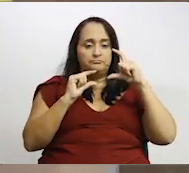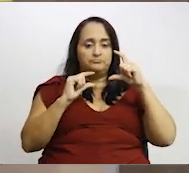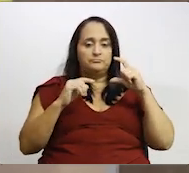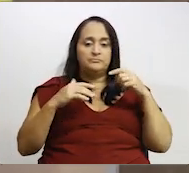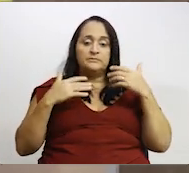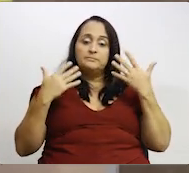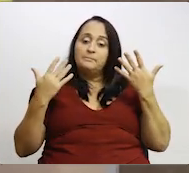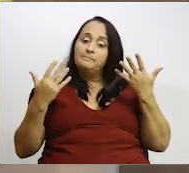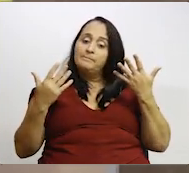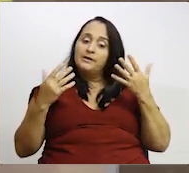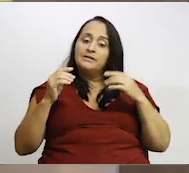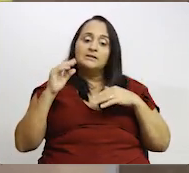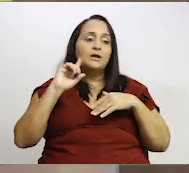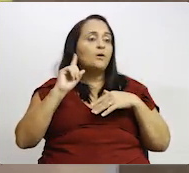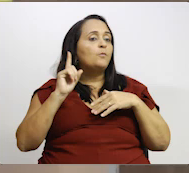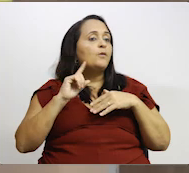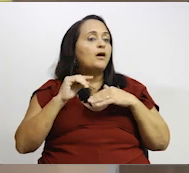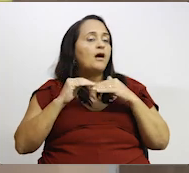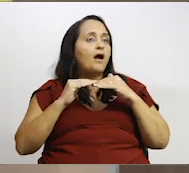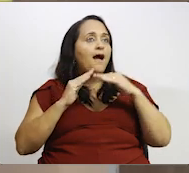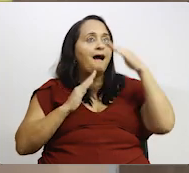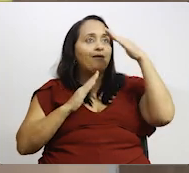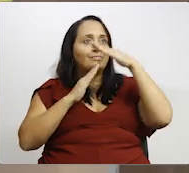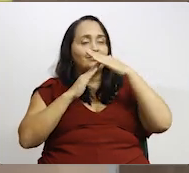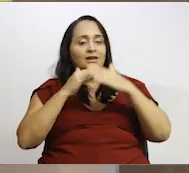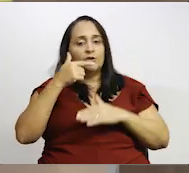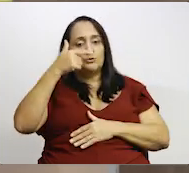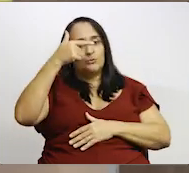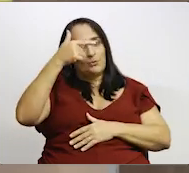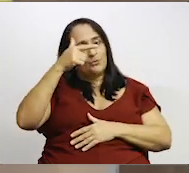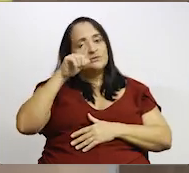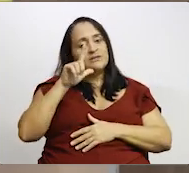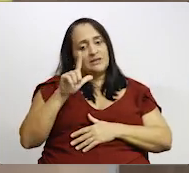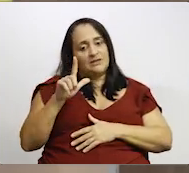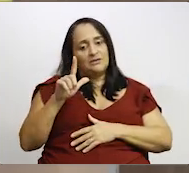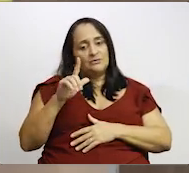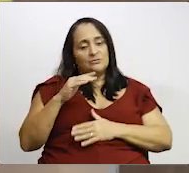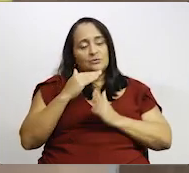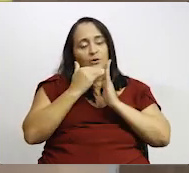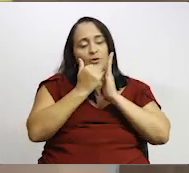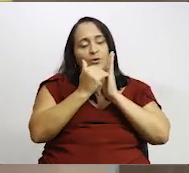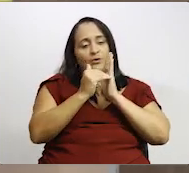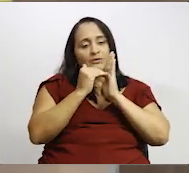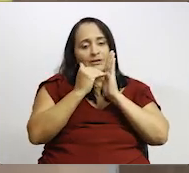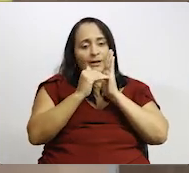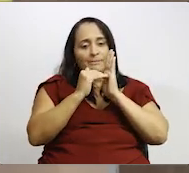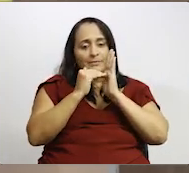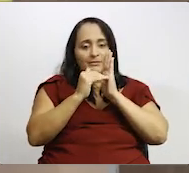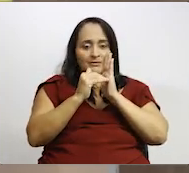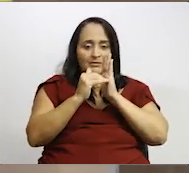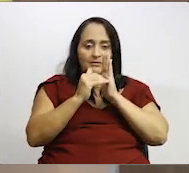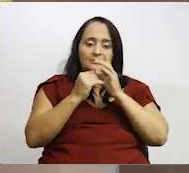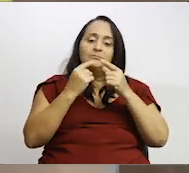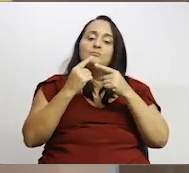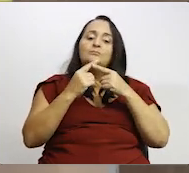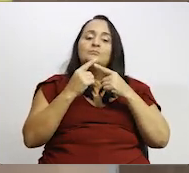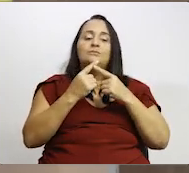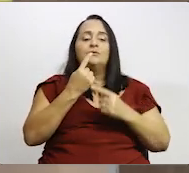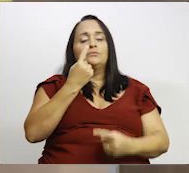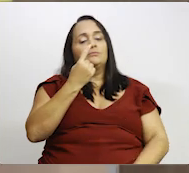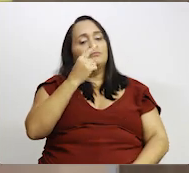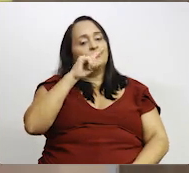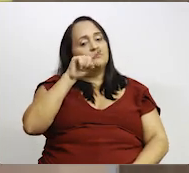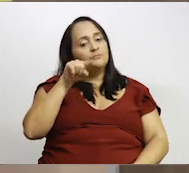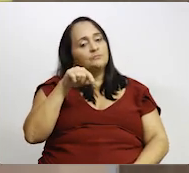e o que passa não chega até 2, fica ali uma parte, ou seja, na metade do caminho, porque é 1,5